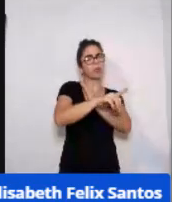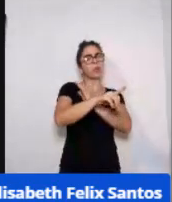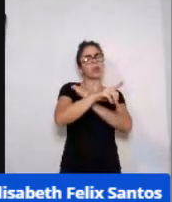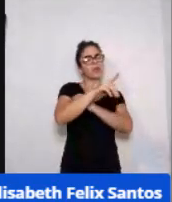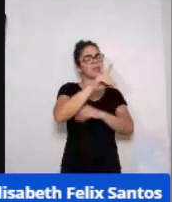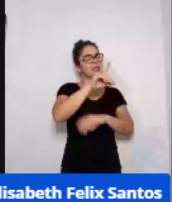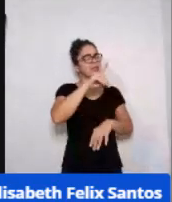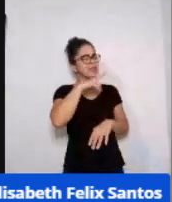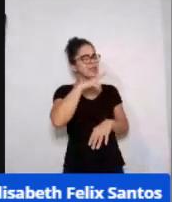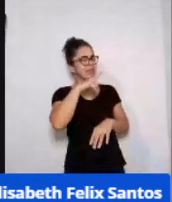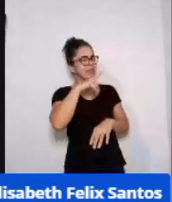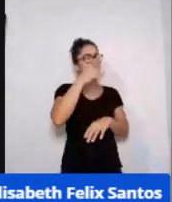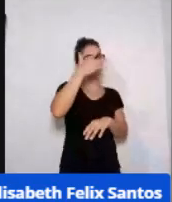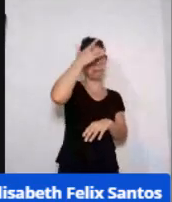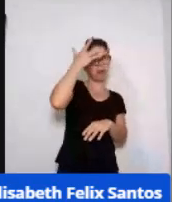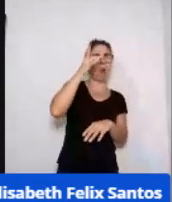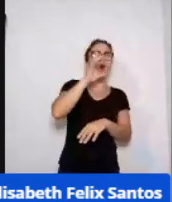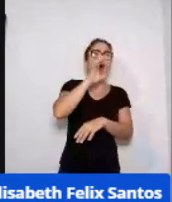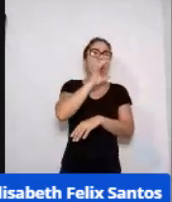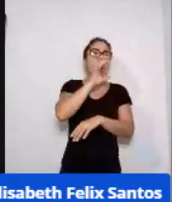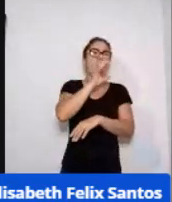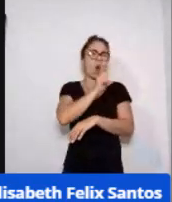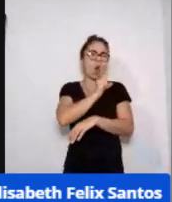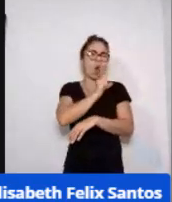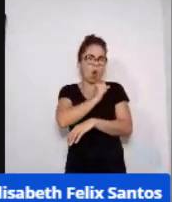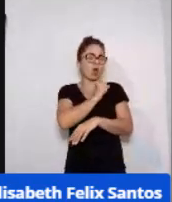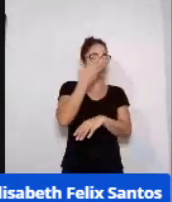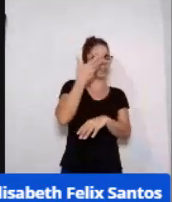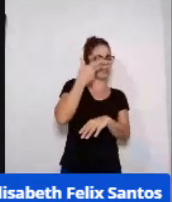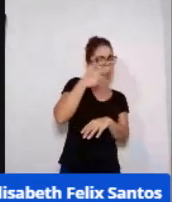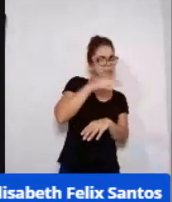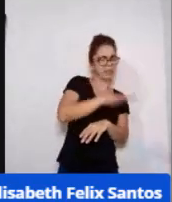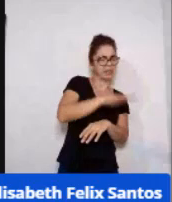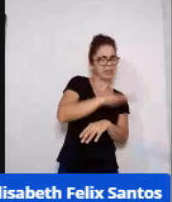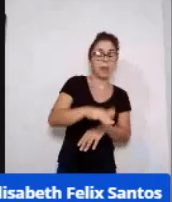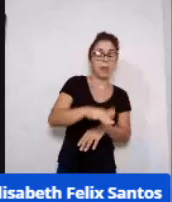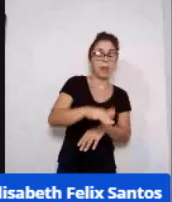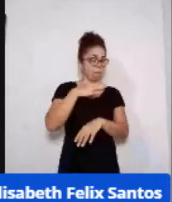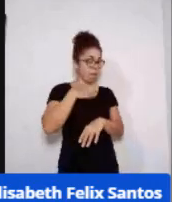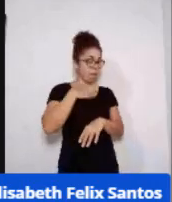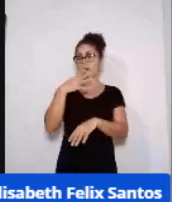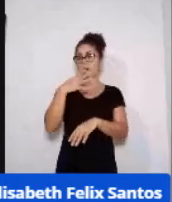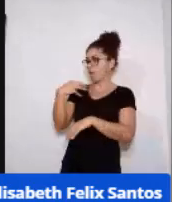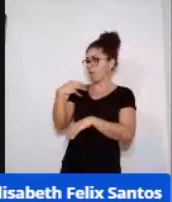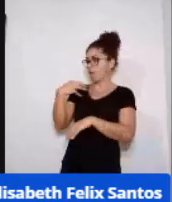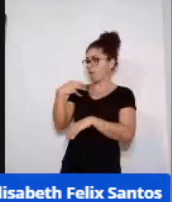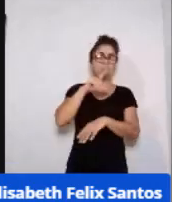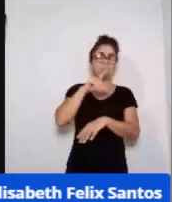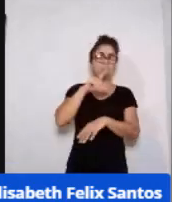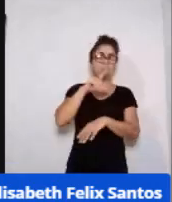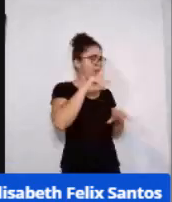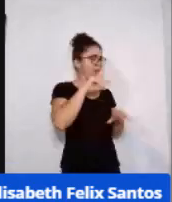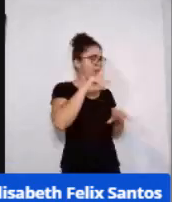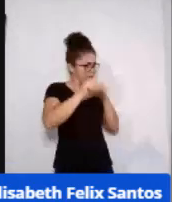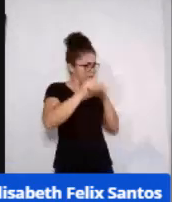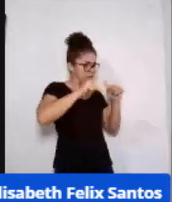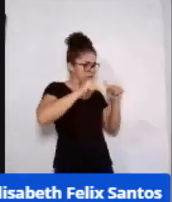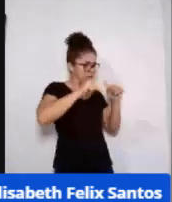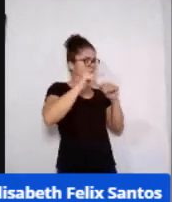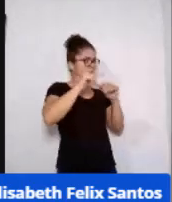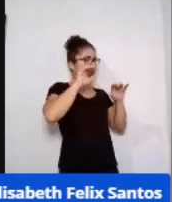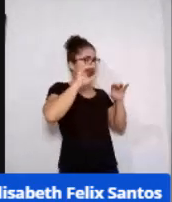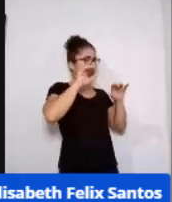criança. Aí a minha mãe falou, minha filha. Eu falei, mas ela já mexeu com educação especial? Não. Mas isso não é problema para